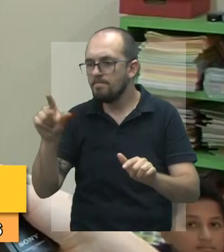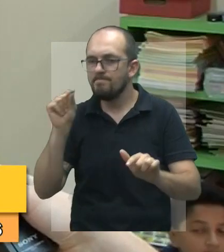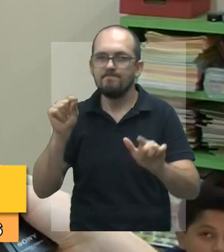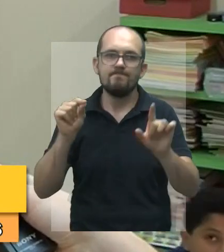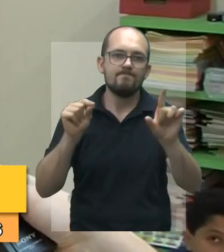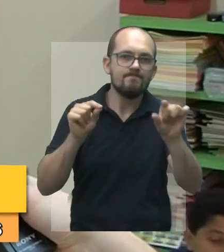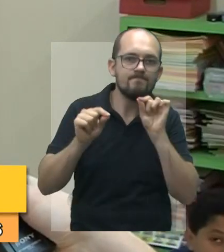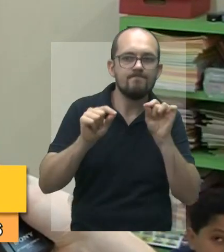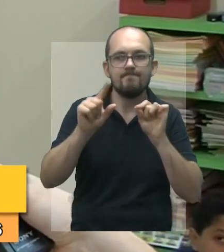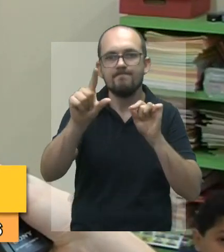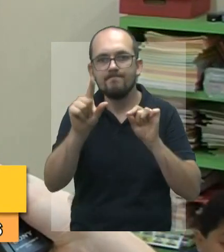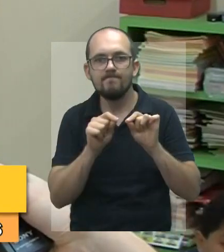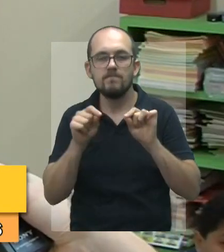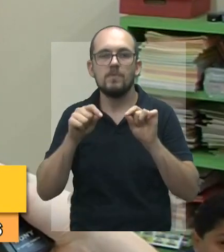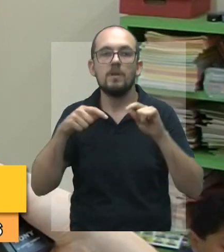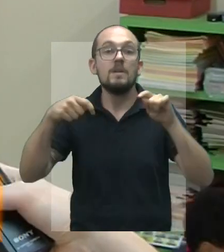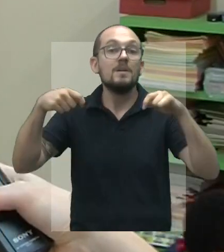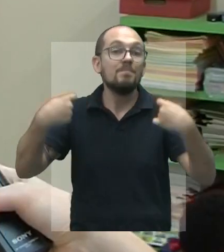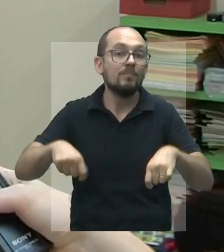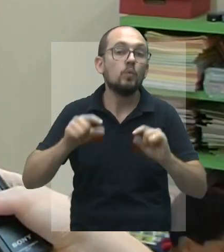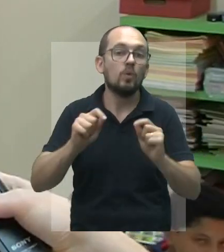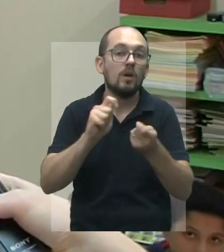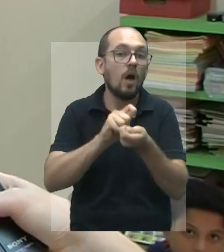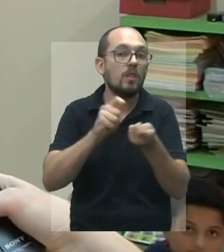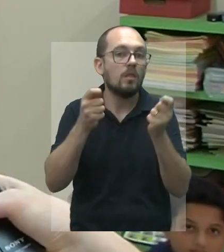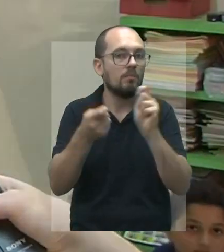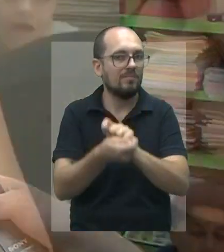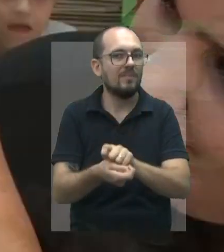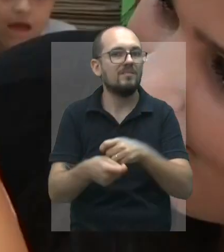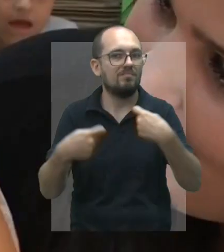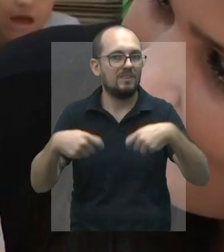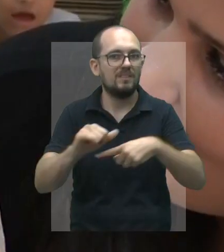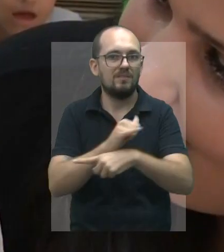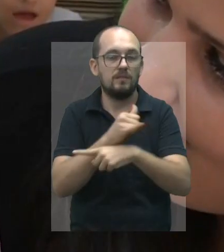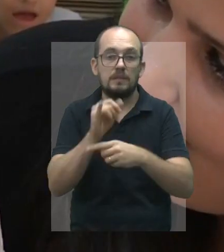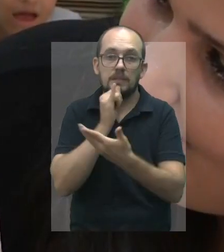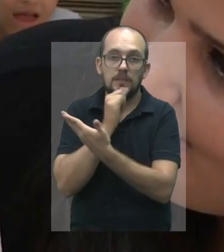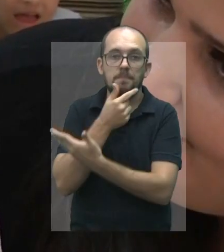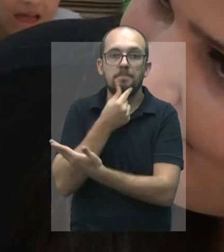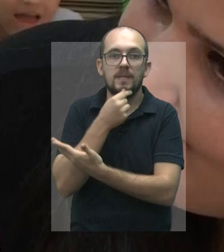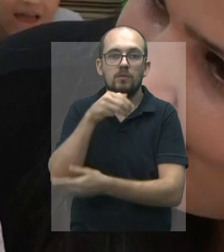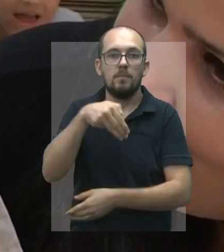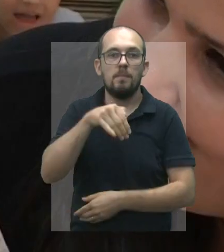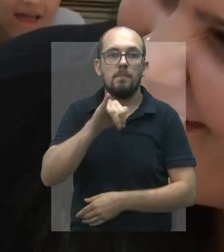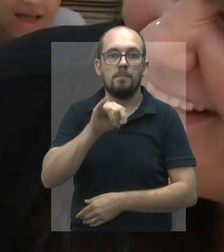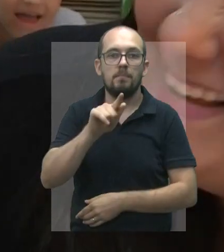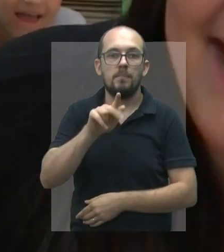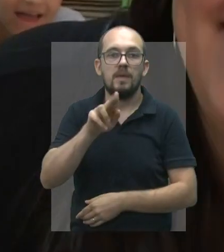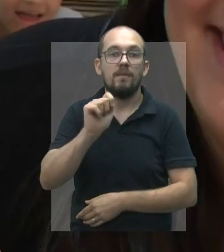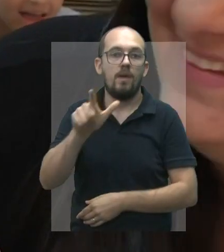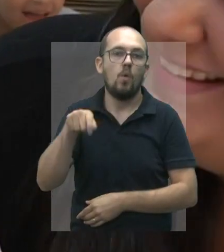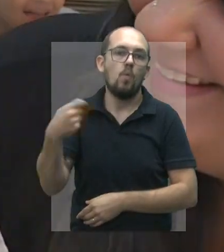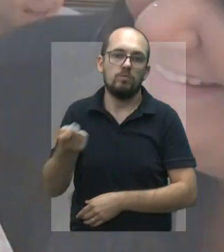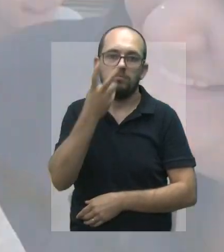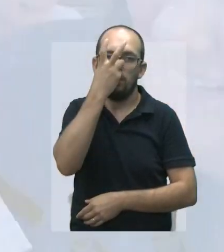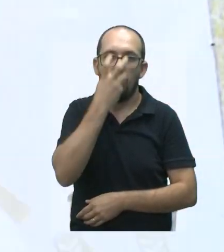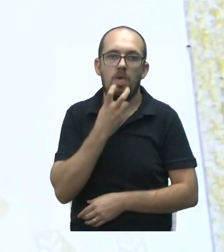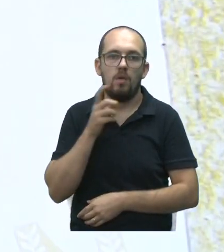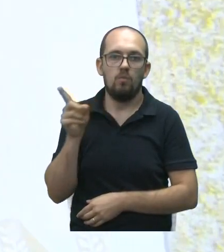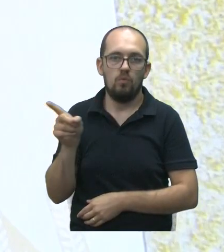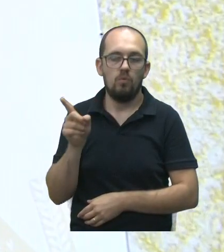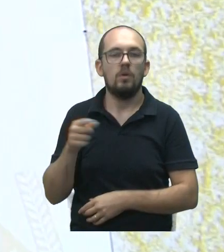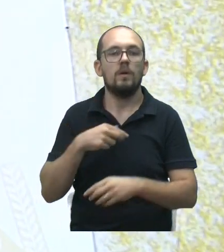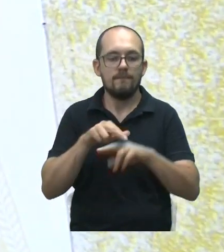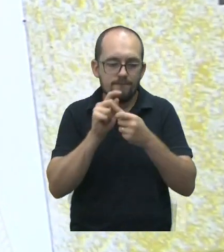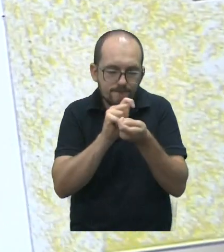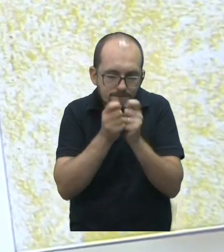que necessitam, na verdade, de um material adaptado, né? Como o Miguel, que é um deficiente visual, fizemos adaptação